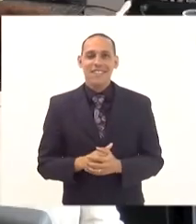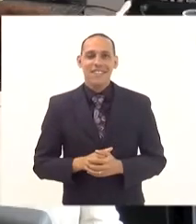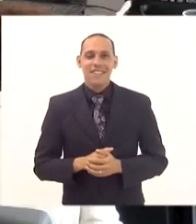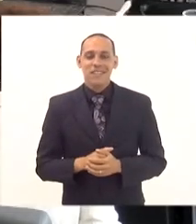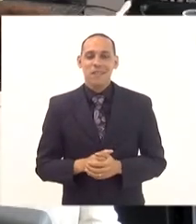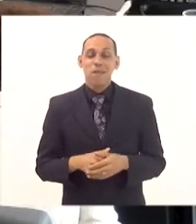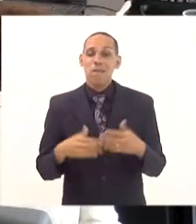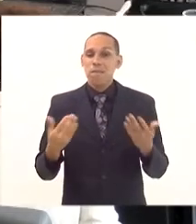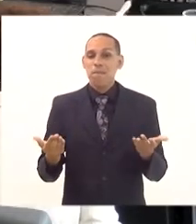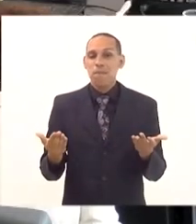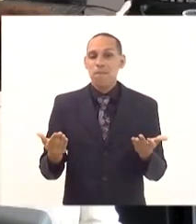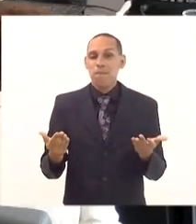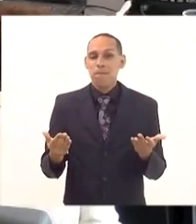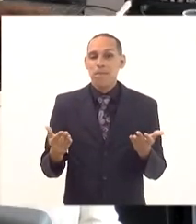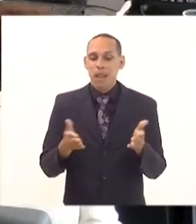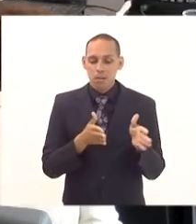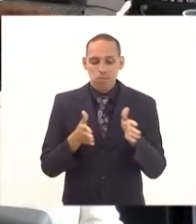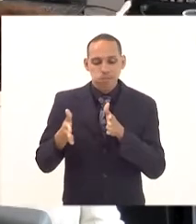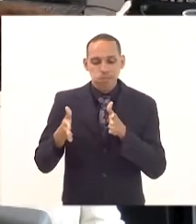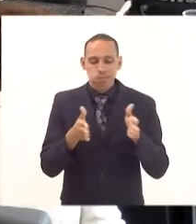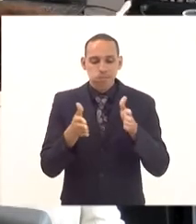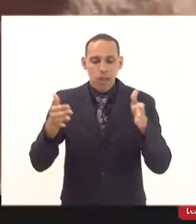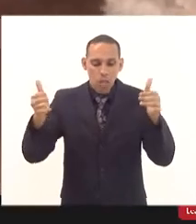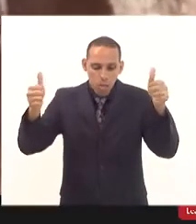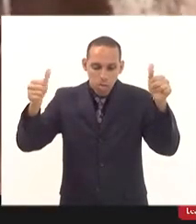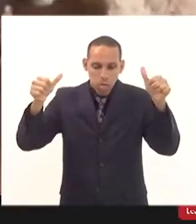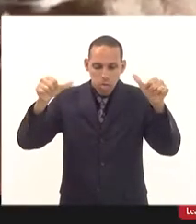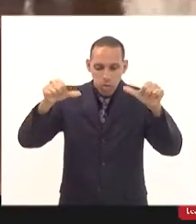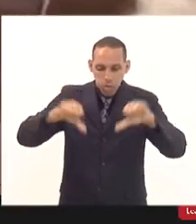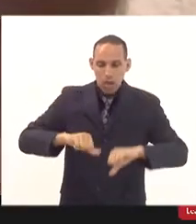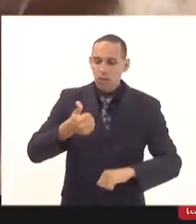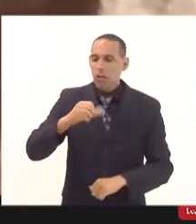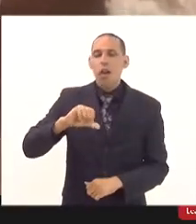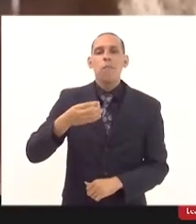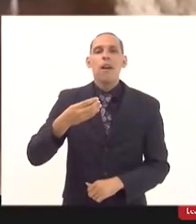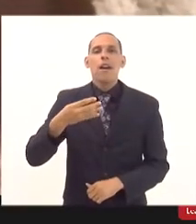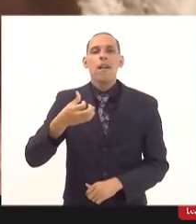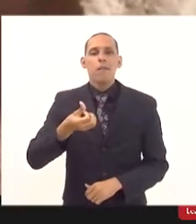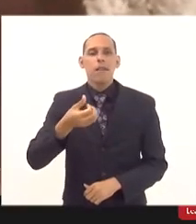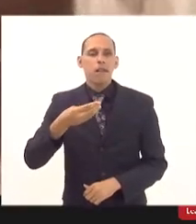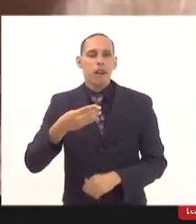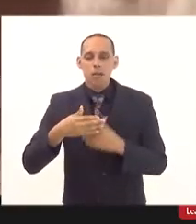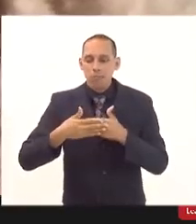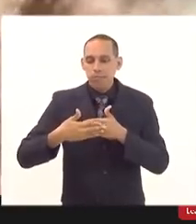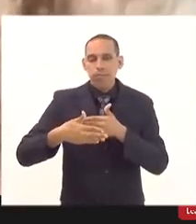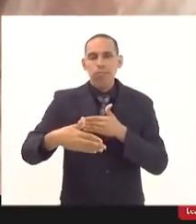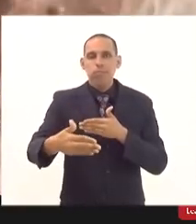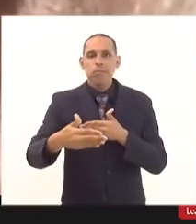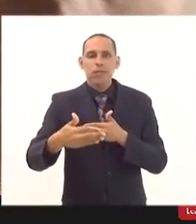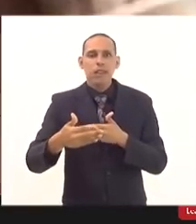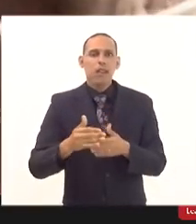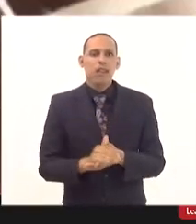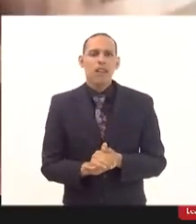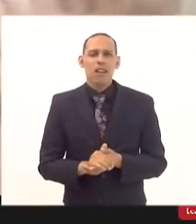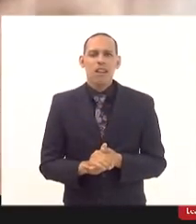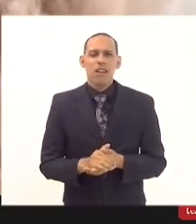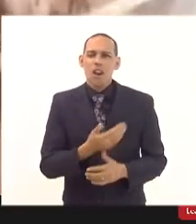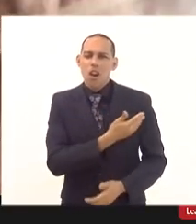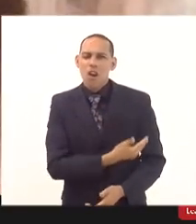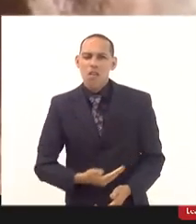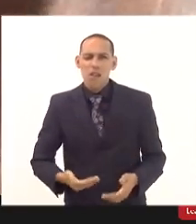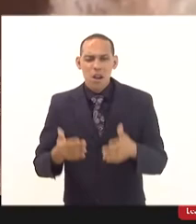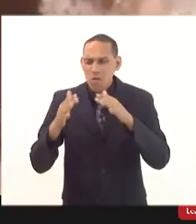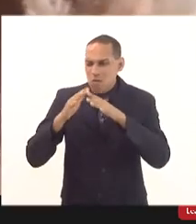em toda a trajetória da decadência após 64 quando a rádio passou a enfrentar a obesidade descaso de